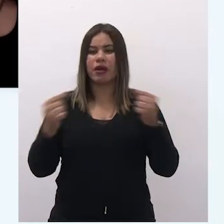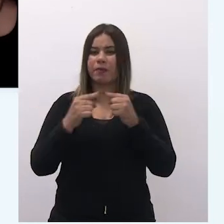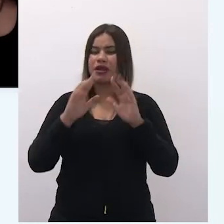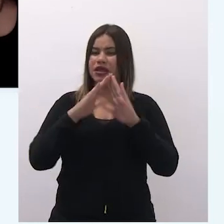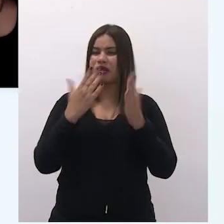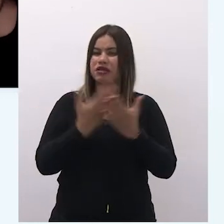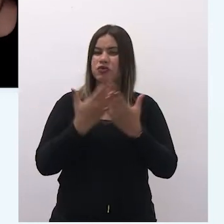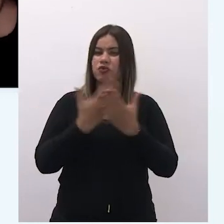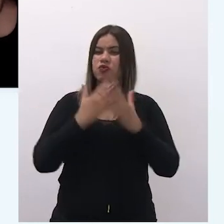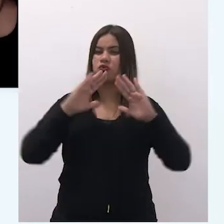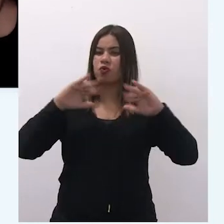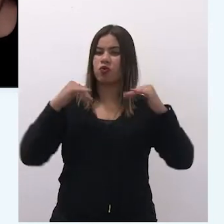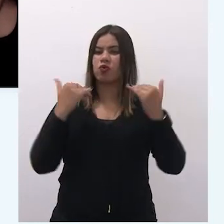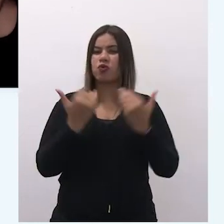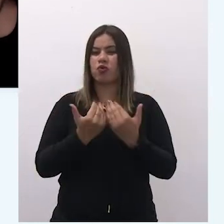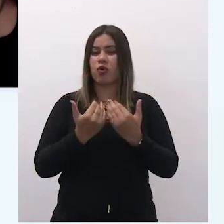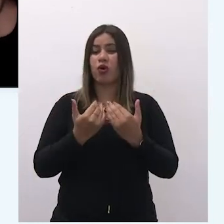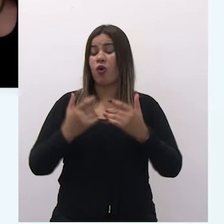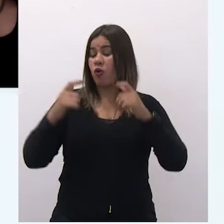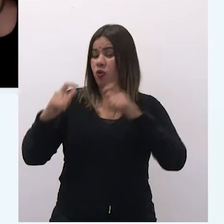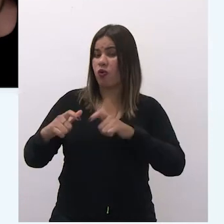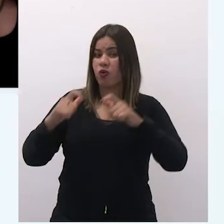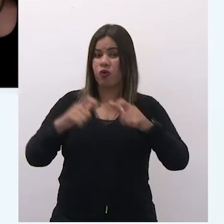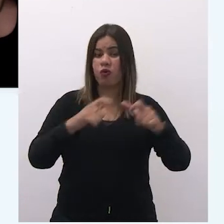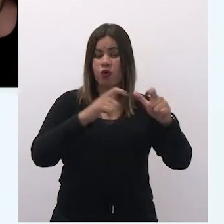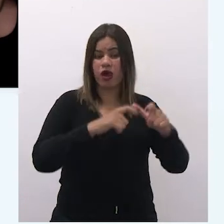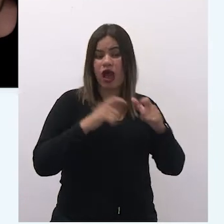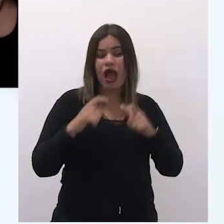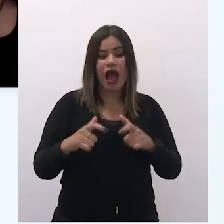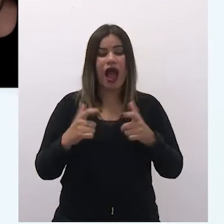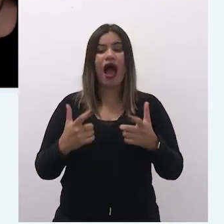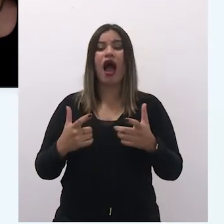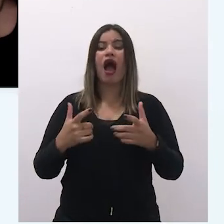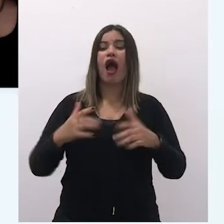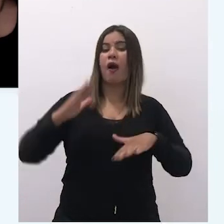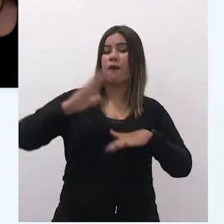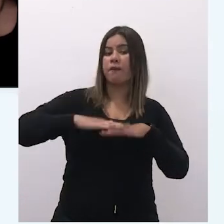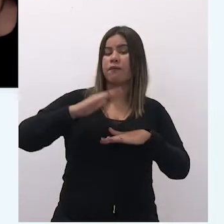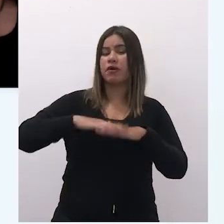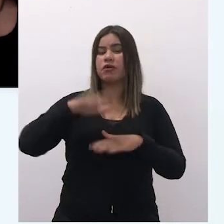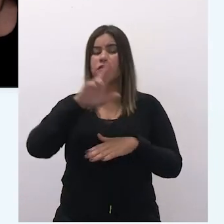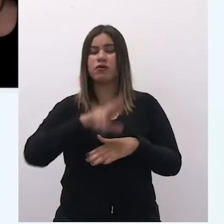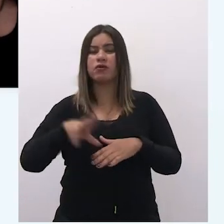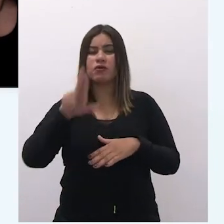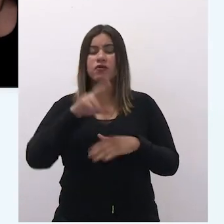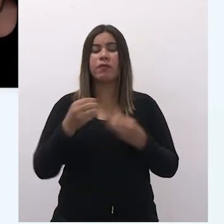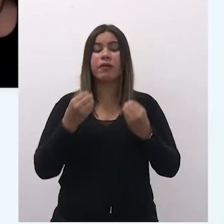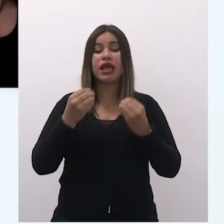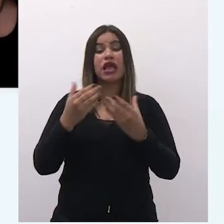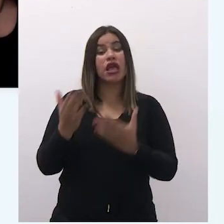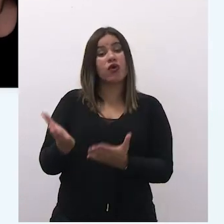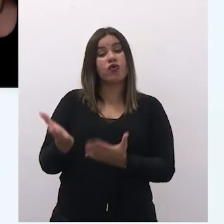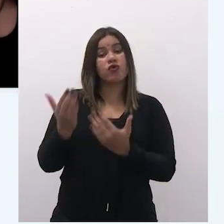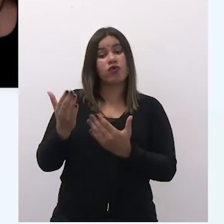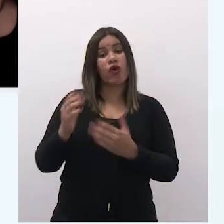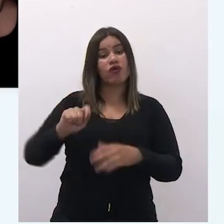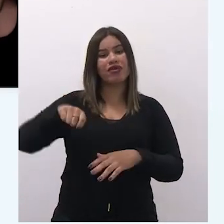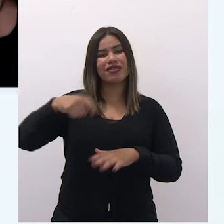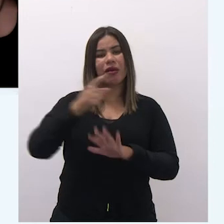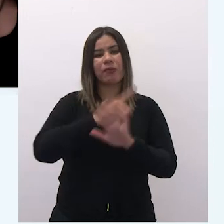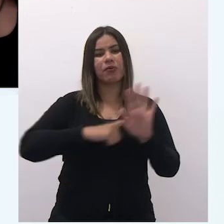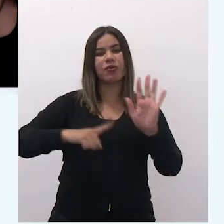escolar, quais são os ambientes ou quais são os dispositivos que eu vou utilizar para que esse jovem seja protagonista no